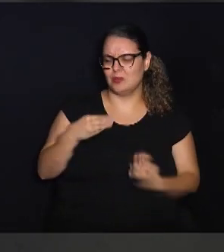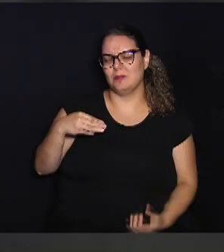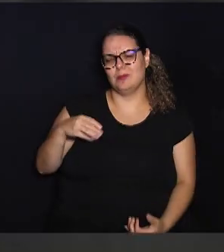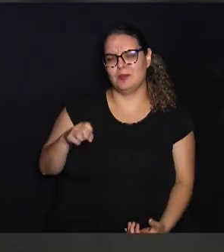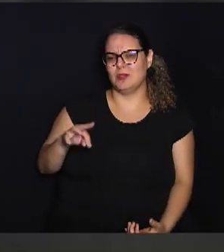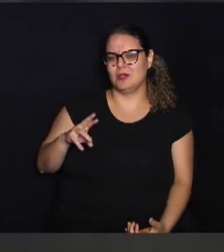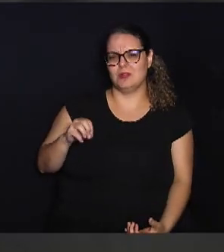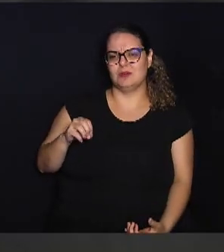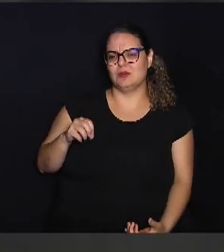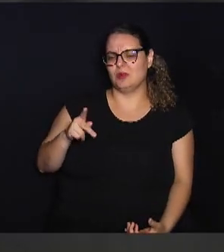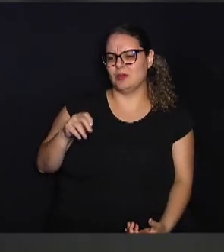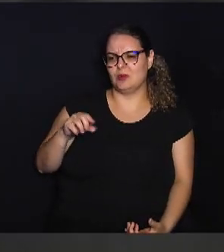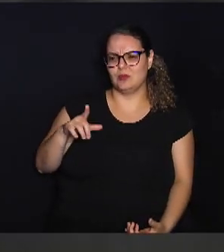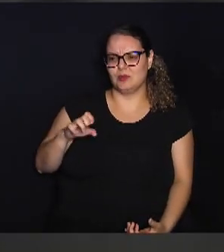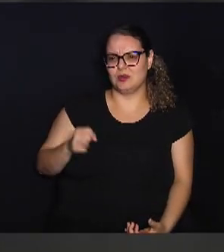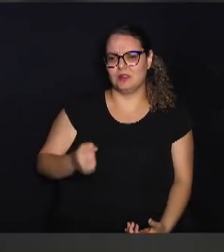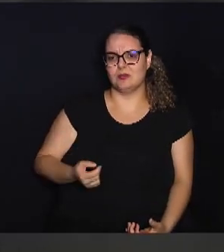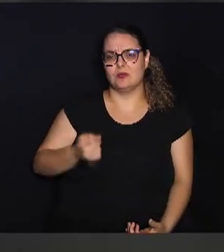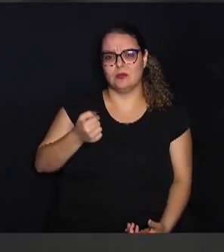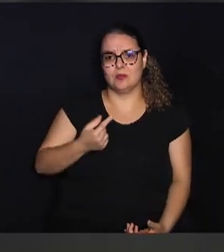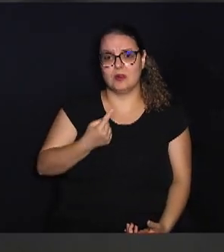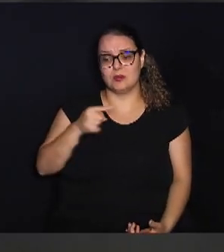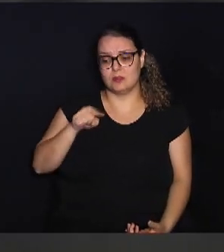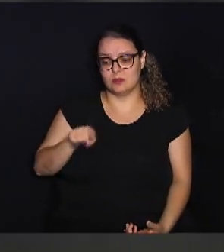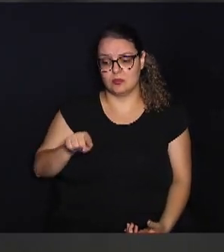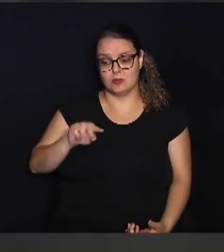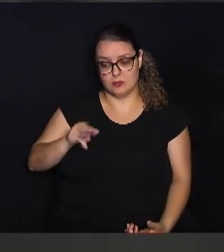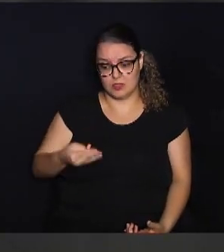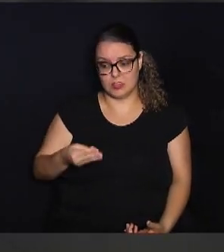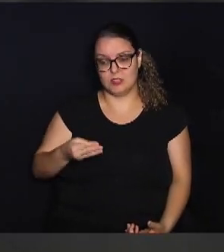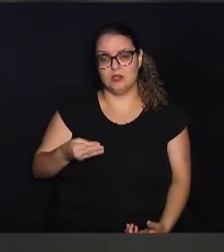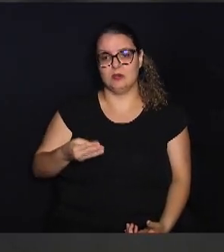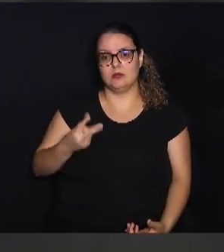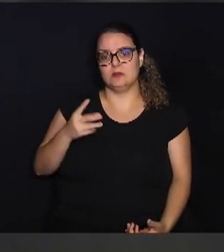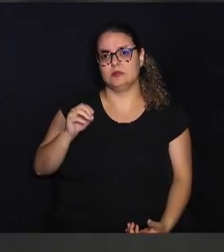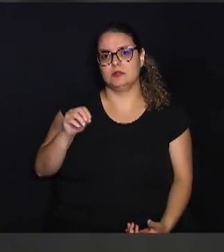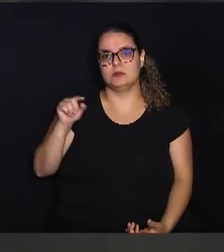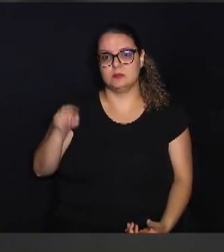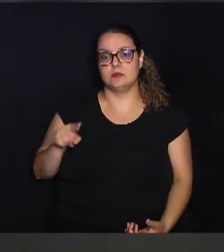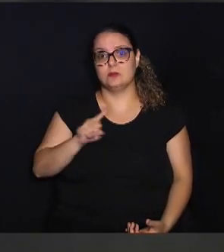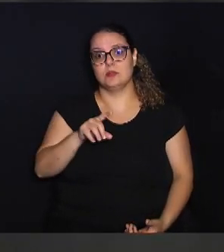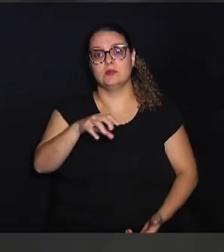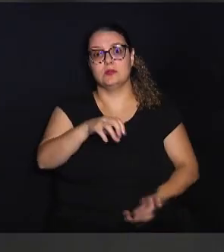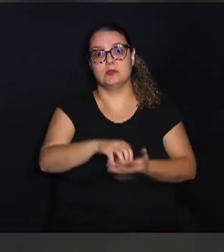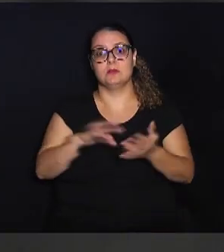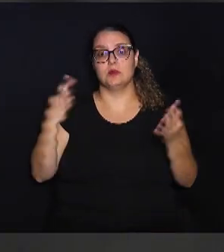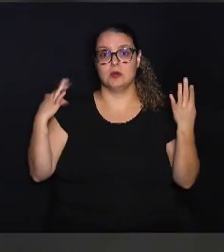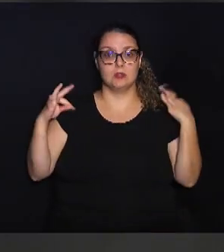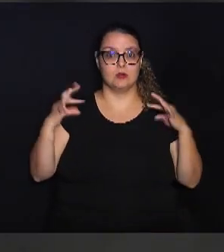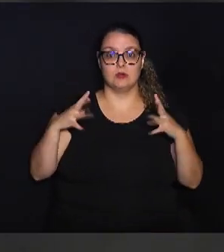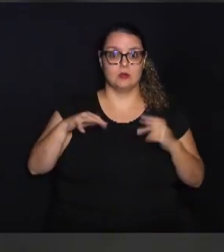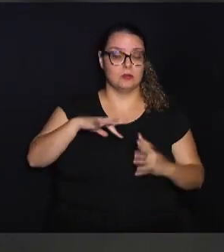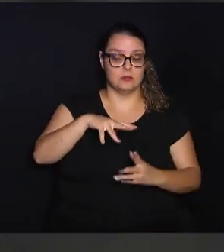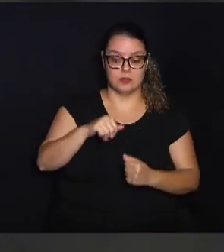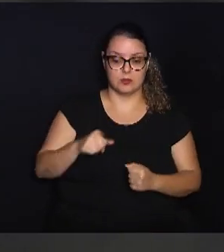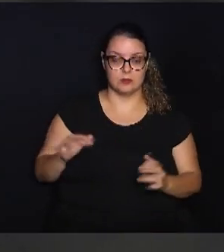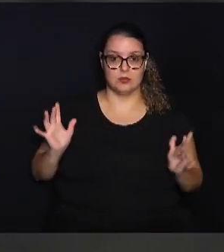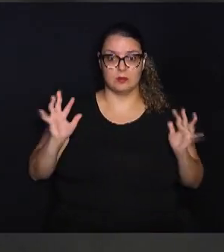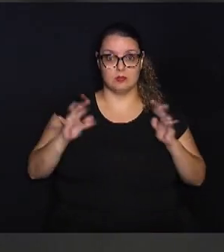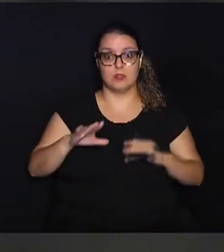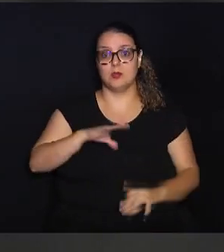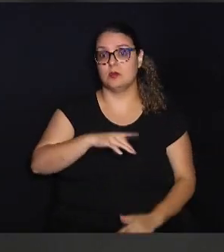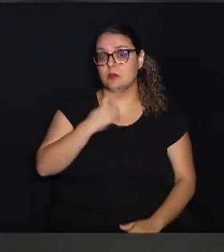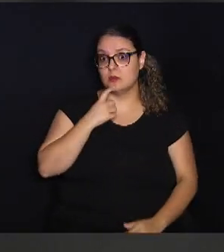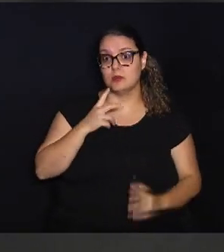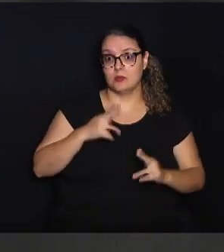quase 1.200.000 pessoas não seja um centro turístico, né? Imagina, turista do mundo inteiro vindo para Campinas, como qualquer